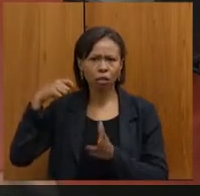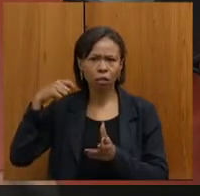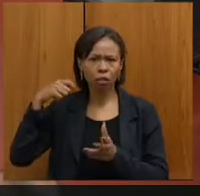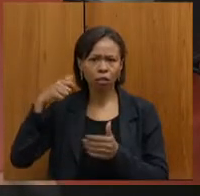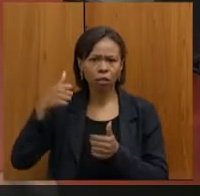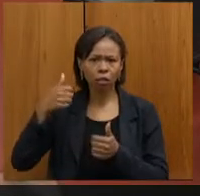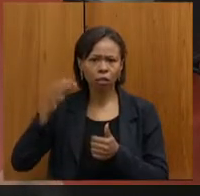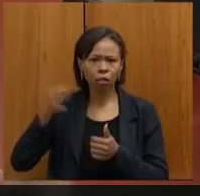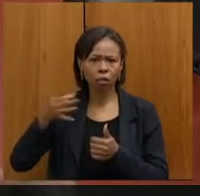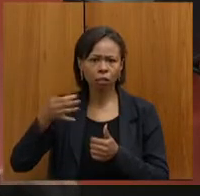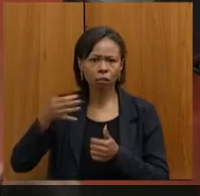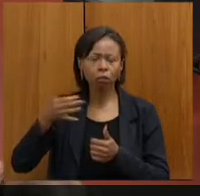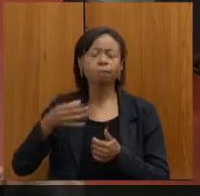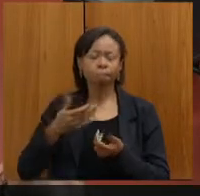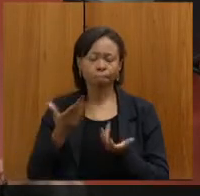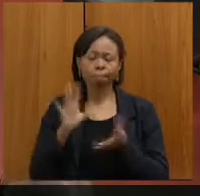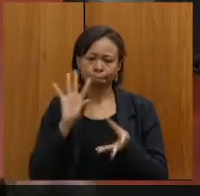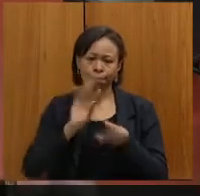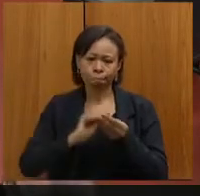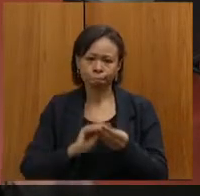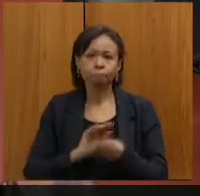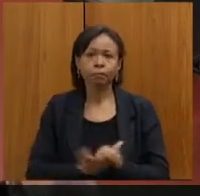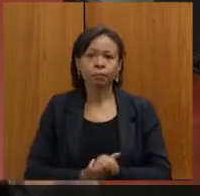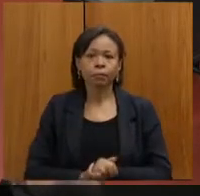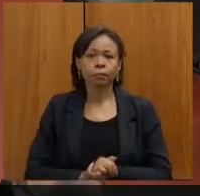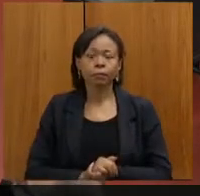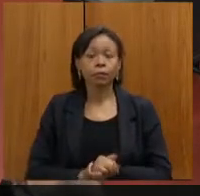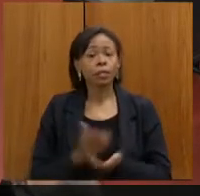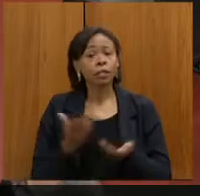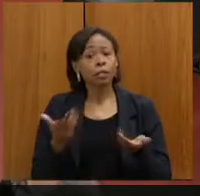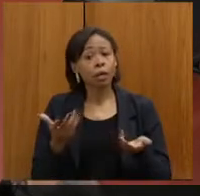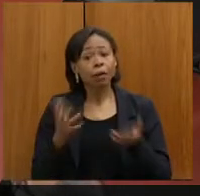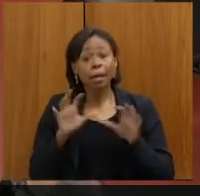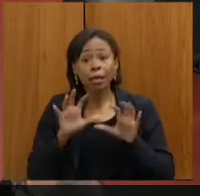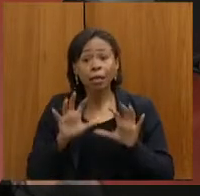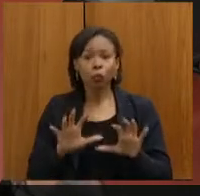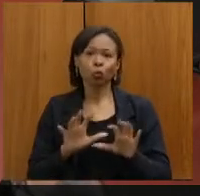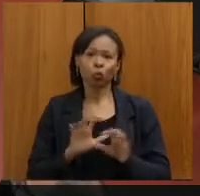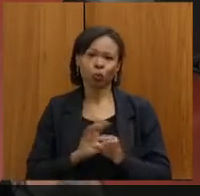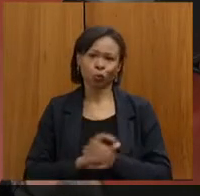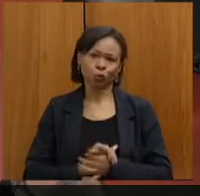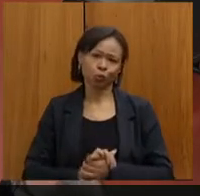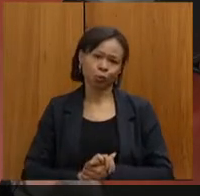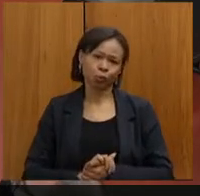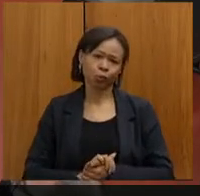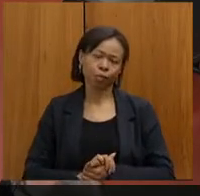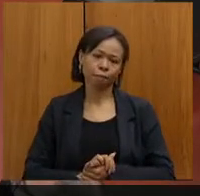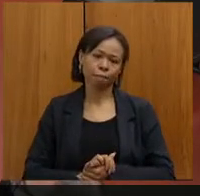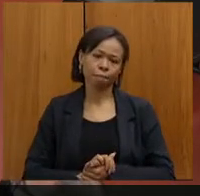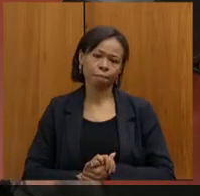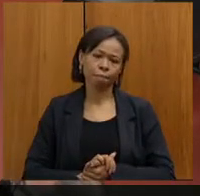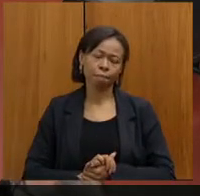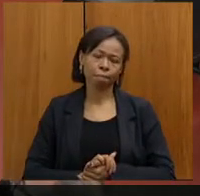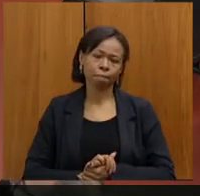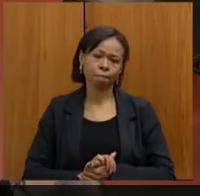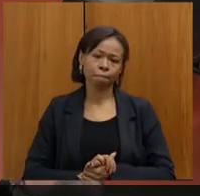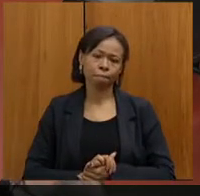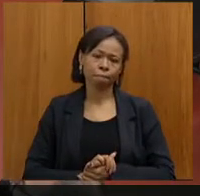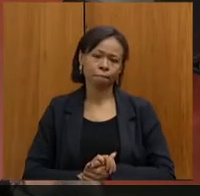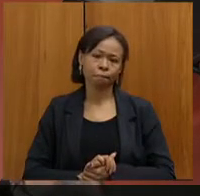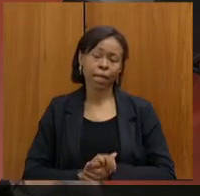isso é isto então terminar Então é isto e o que vai